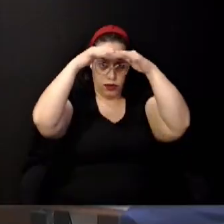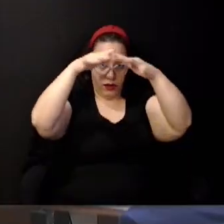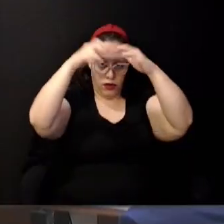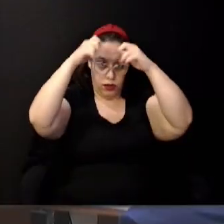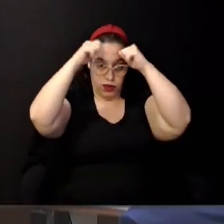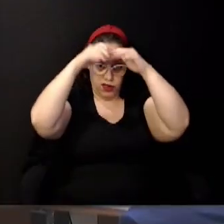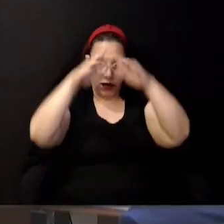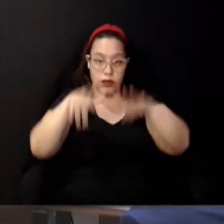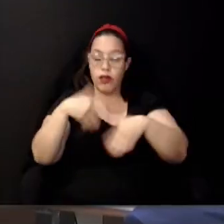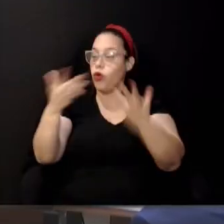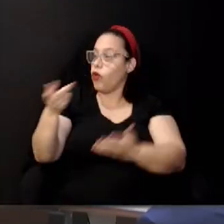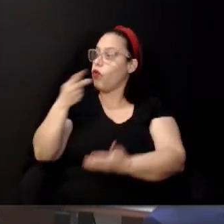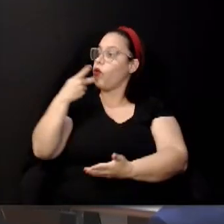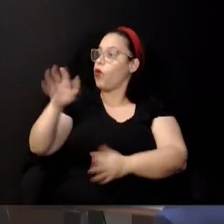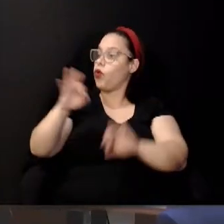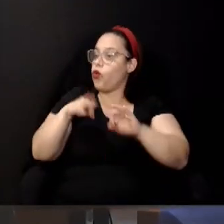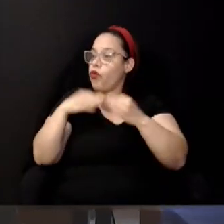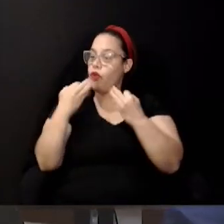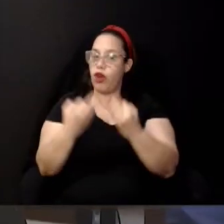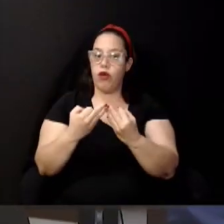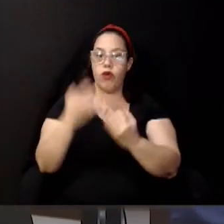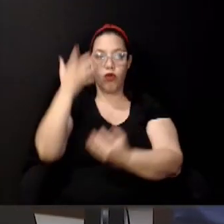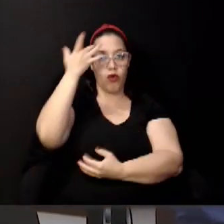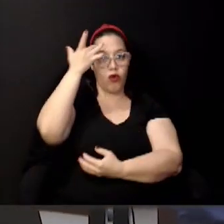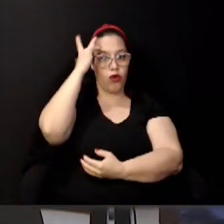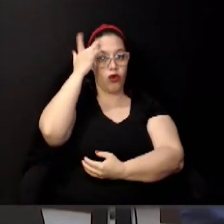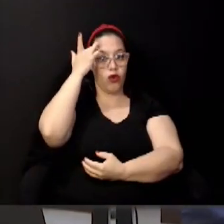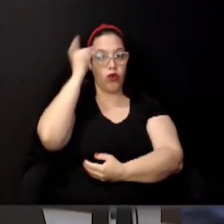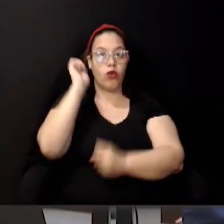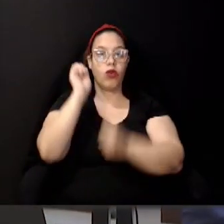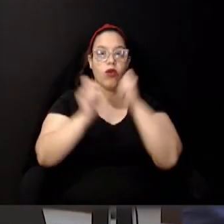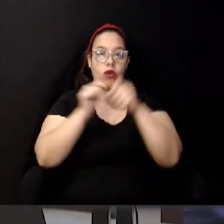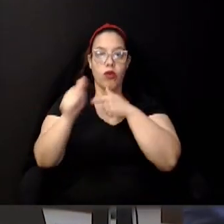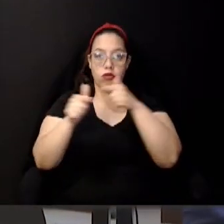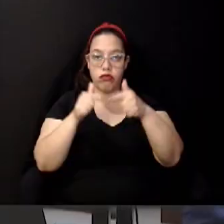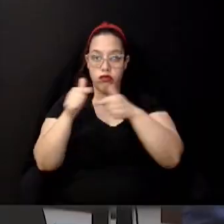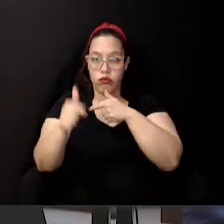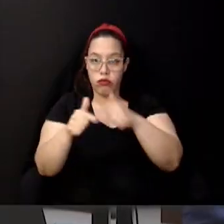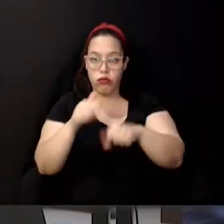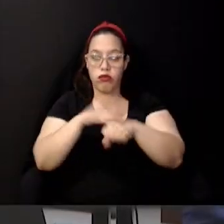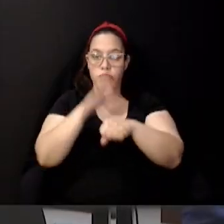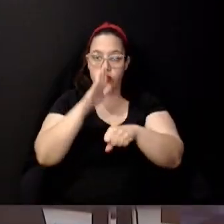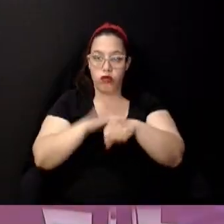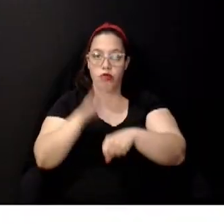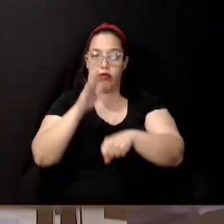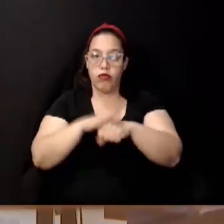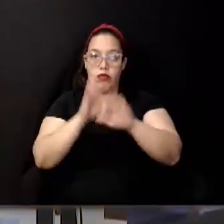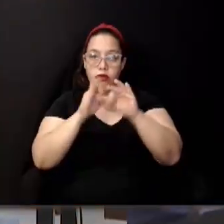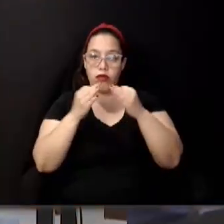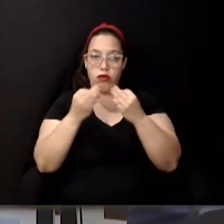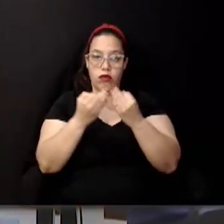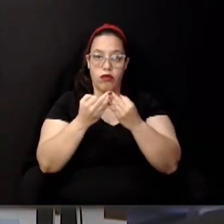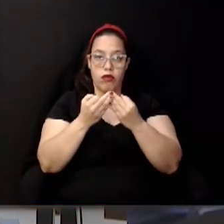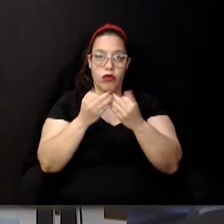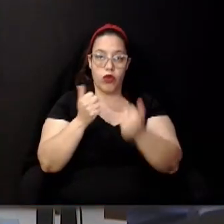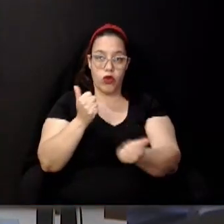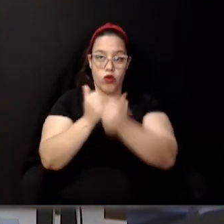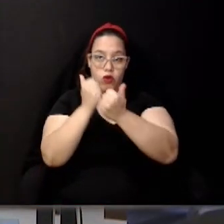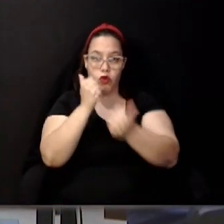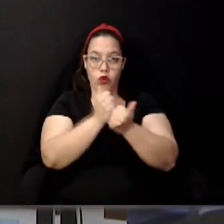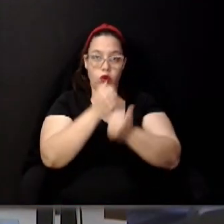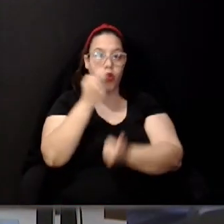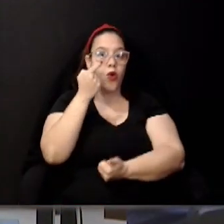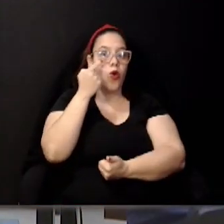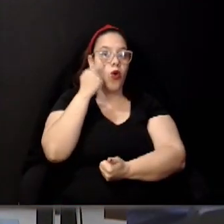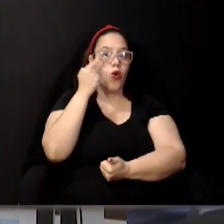de família, eu acho que o que nós temos que fazer é ir trabalhando cada vez mais com essa família e oferecendo suporte. Olha, a gente está querendo te